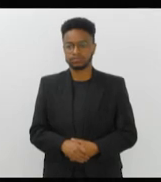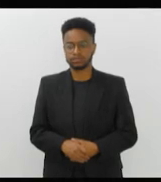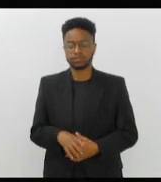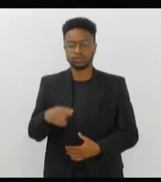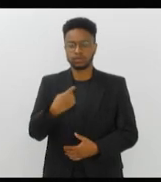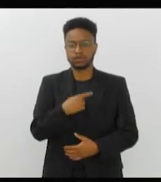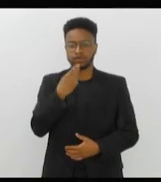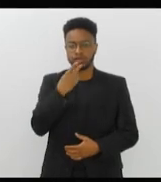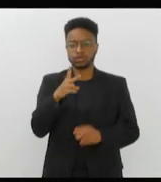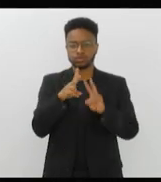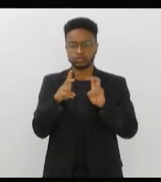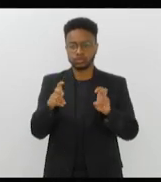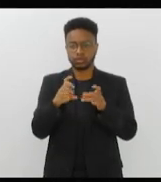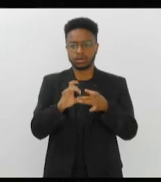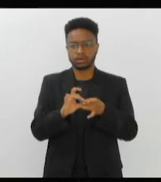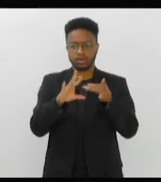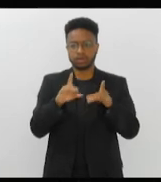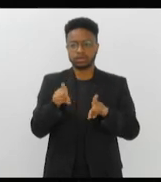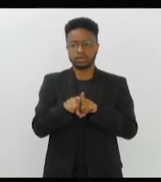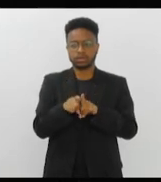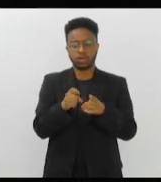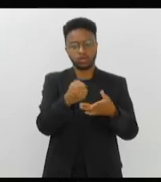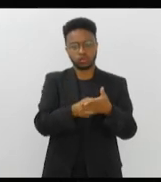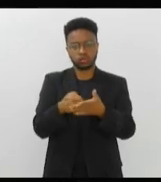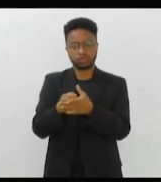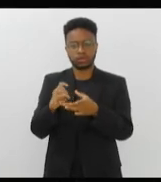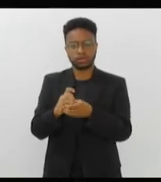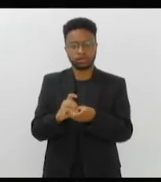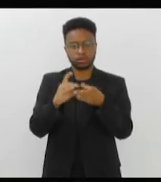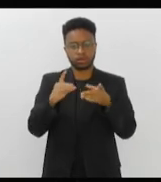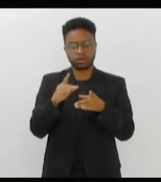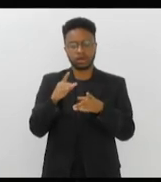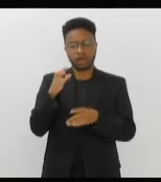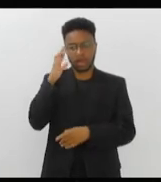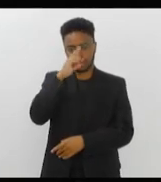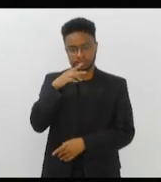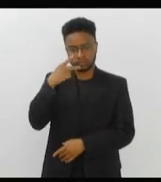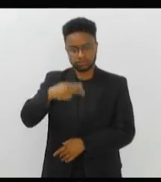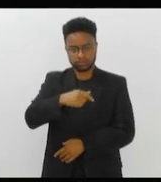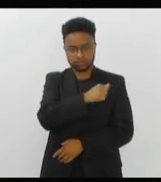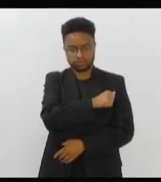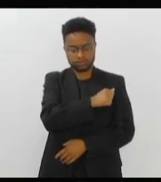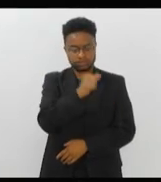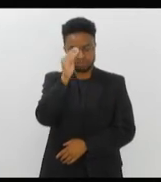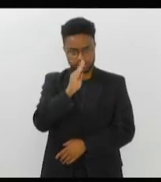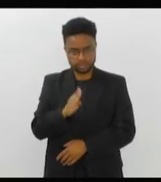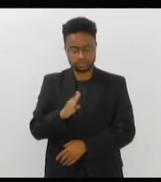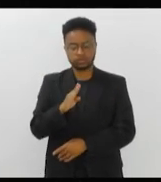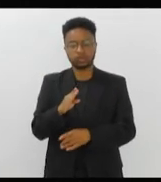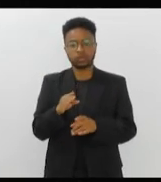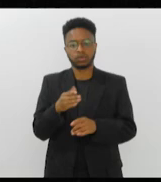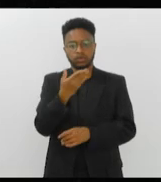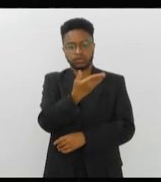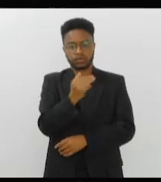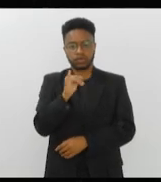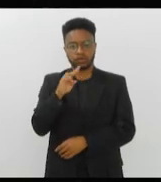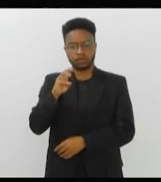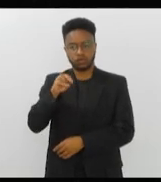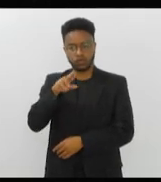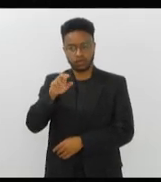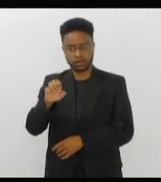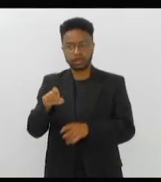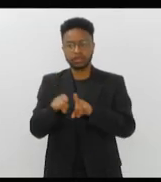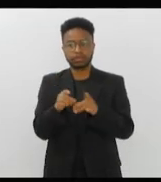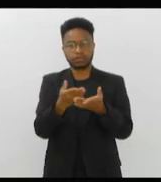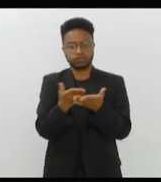pela democracia racial em nosso Estado e nosso Brasil, desembargador Ivone Caetano, senhoras e senhores, muitos dos quais têm a